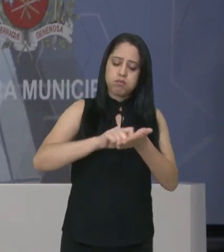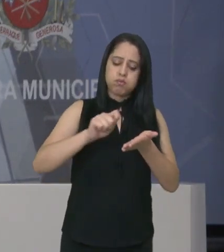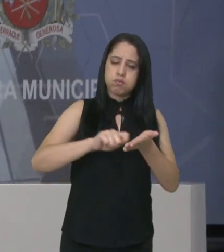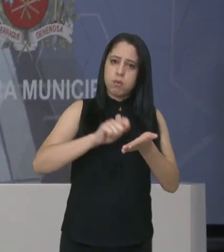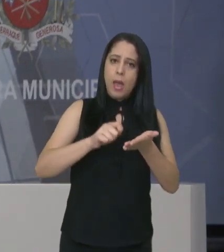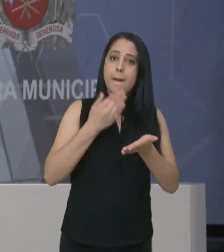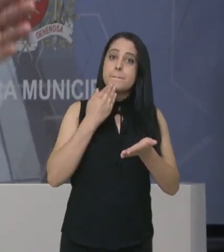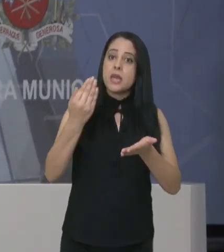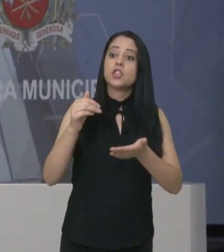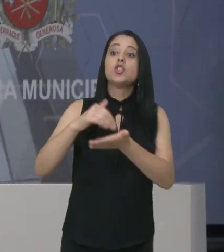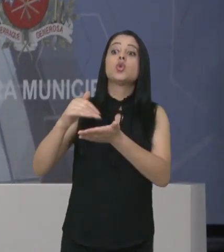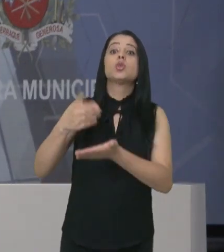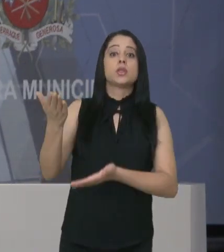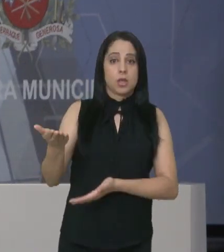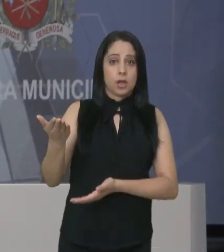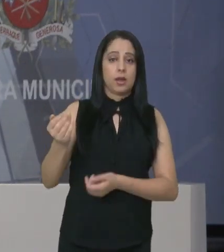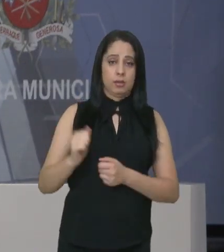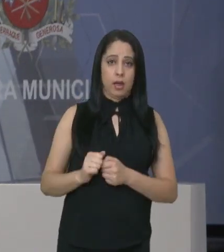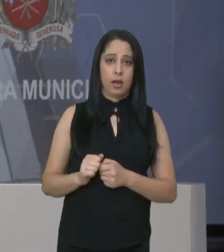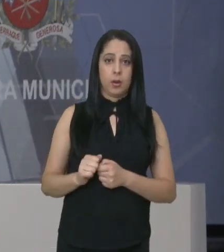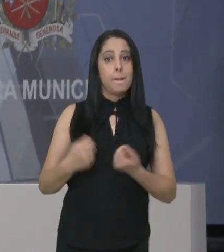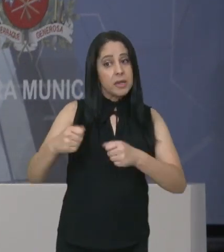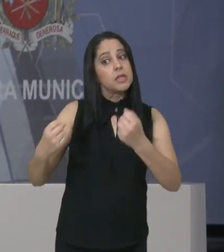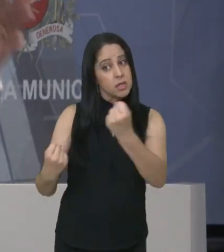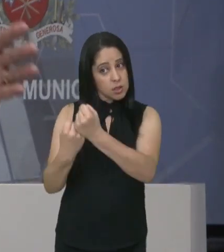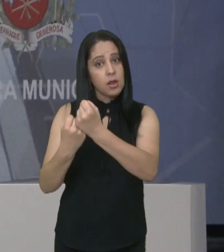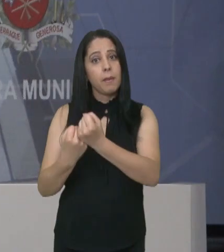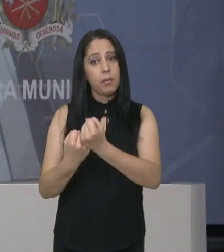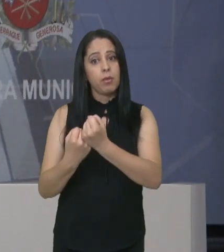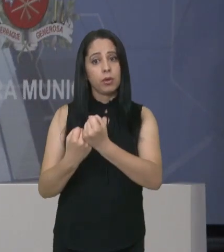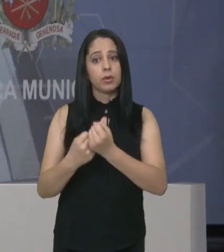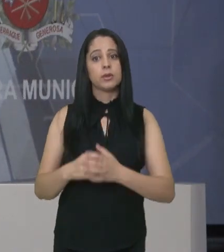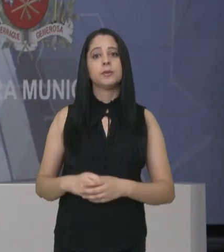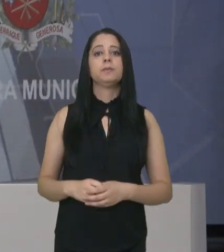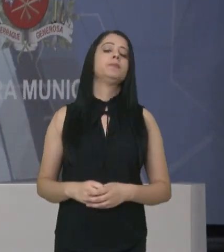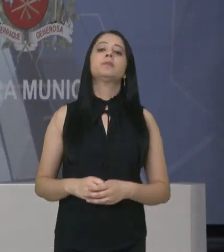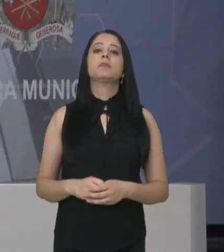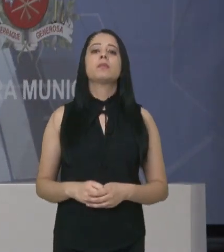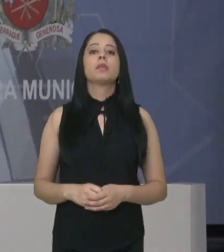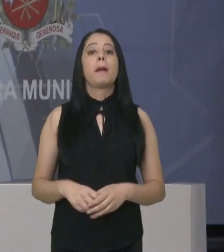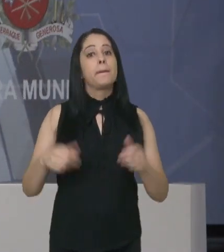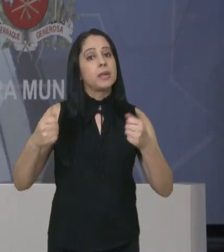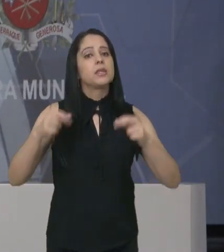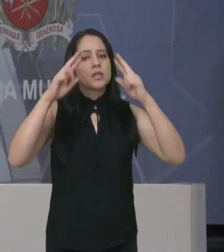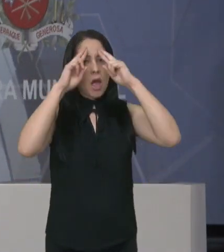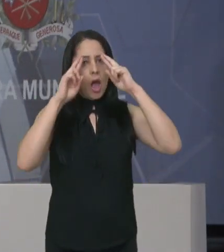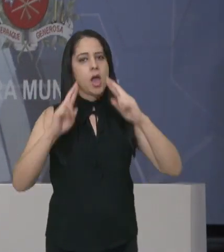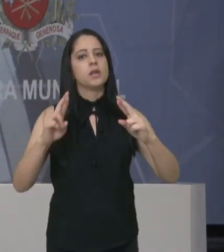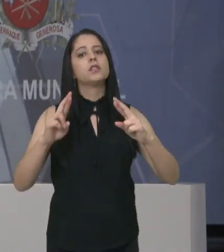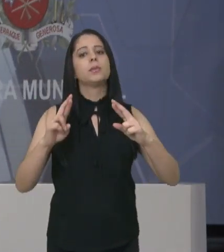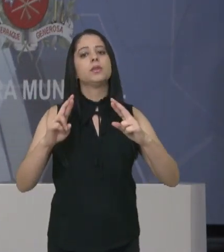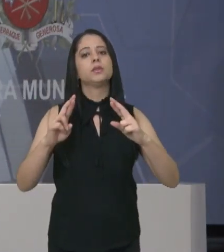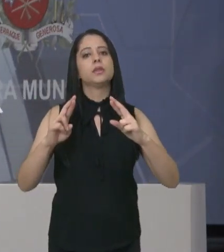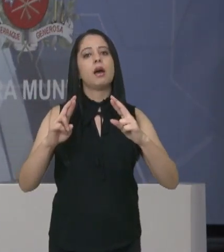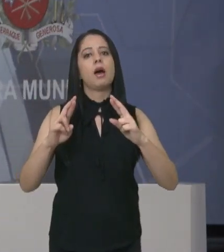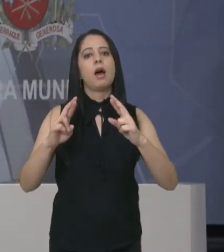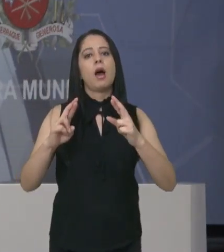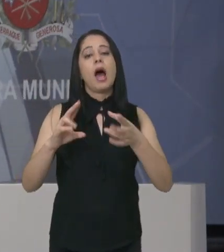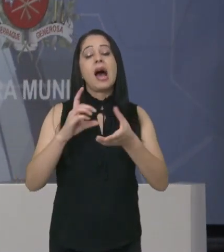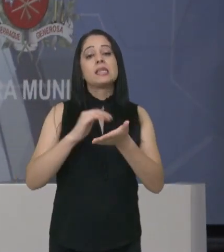porque nós precisamos do apoio. Acho que o DEB ele precisa respeitar o Departamento de